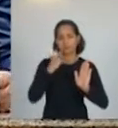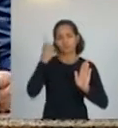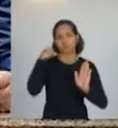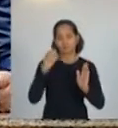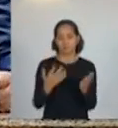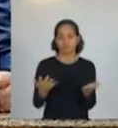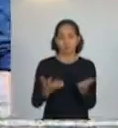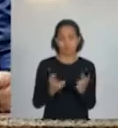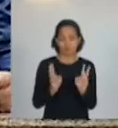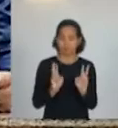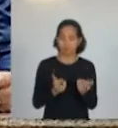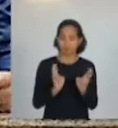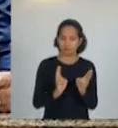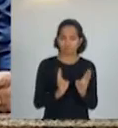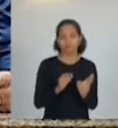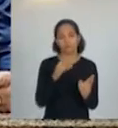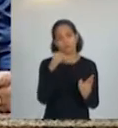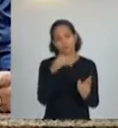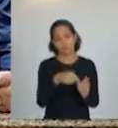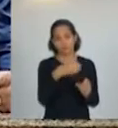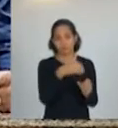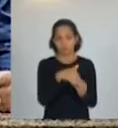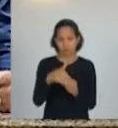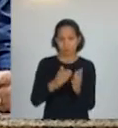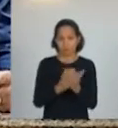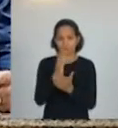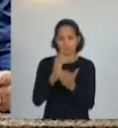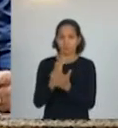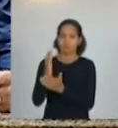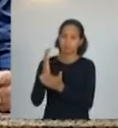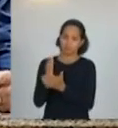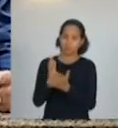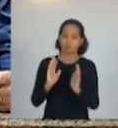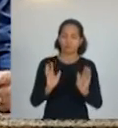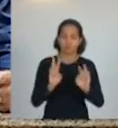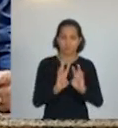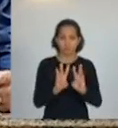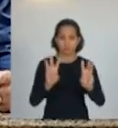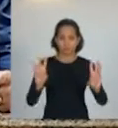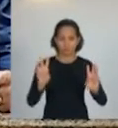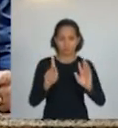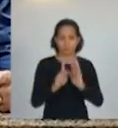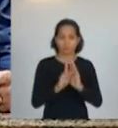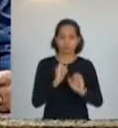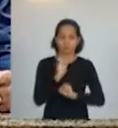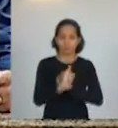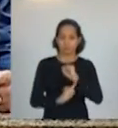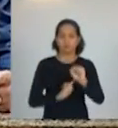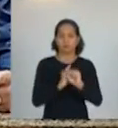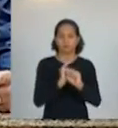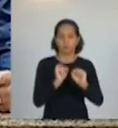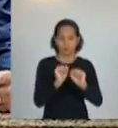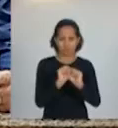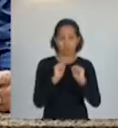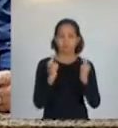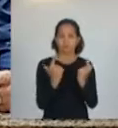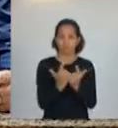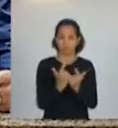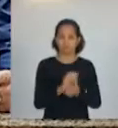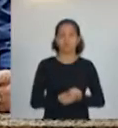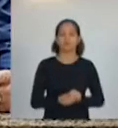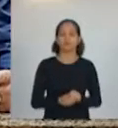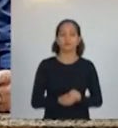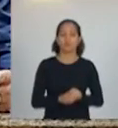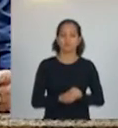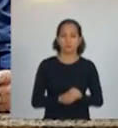declaro a mesma aprovada conforme disponibilizada no site da Assembleia Legislativa. Eu, antes de